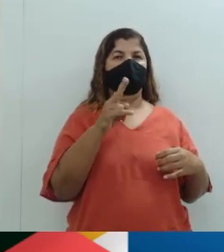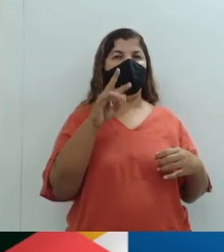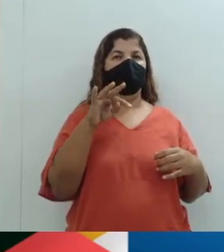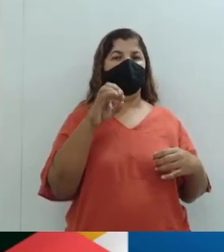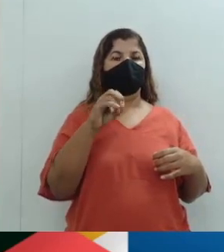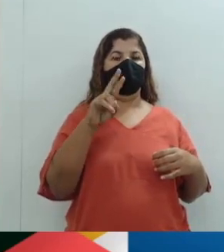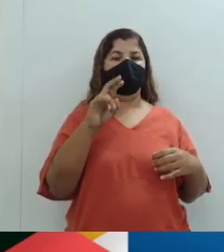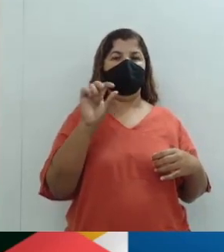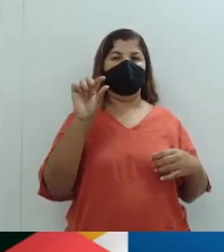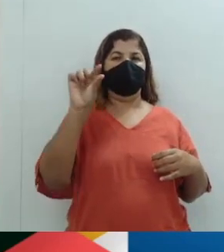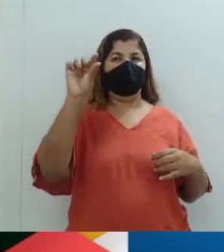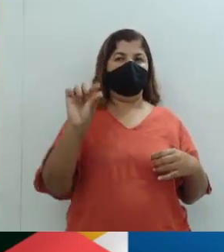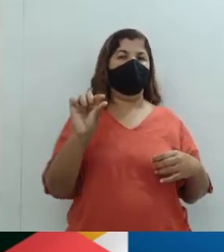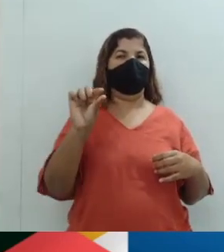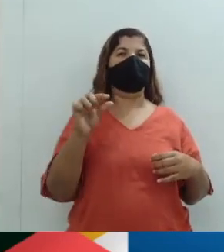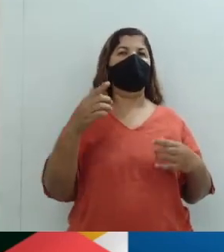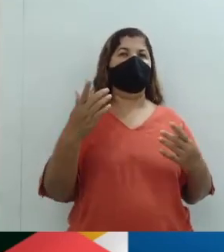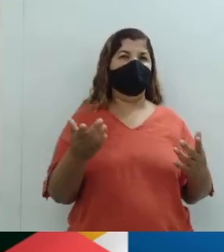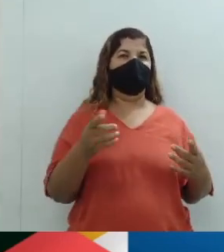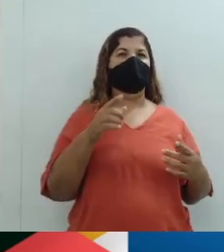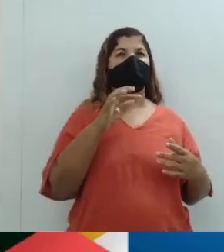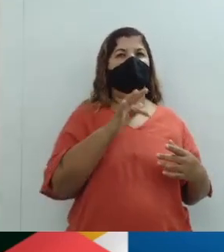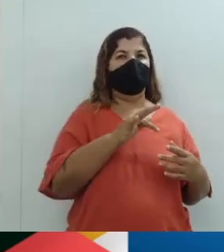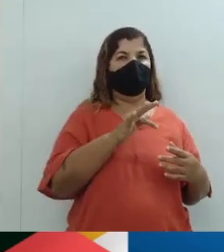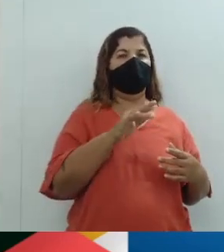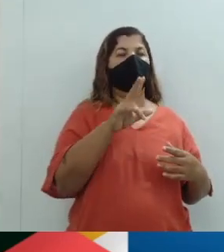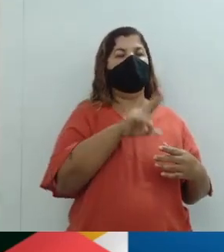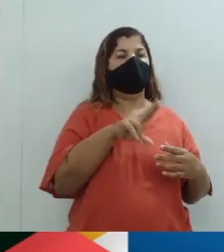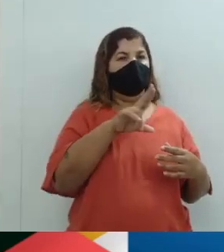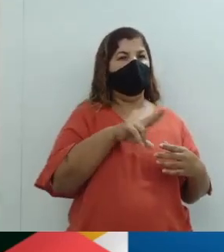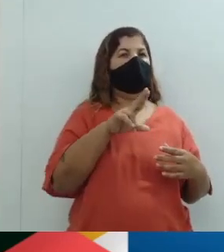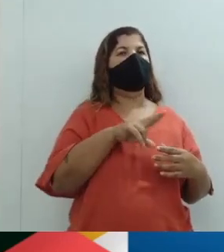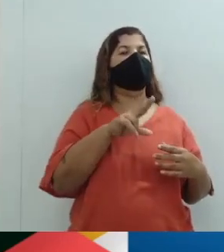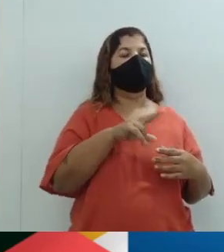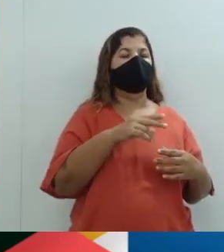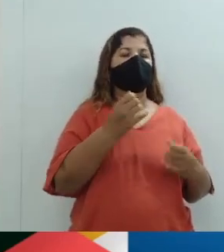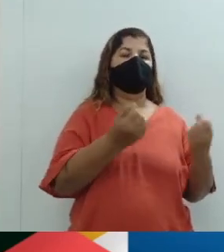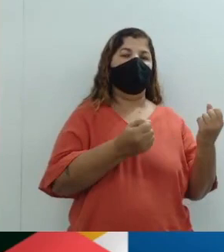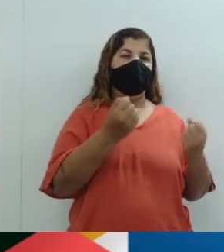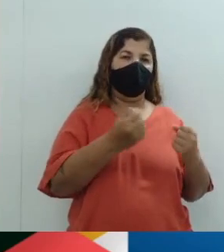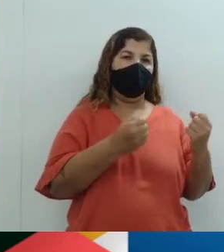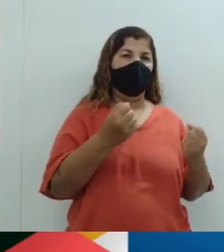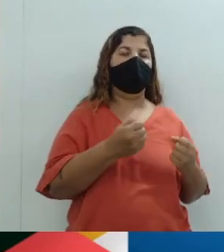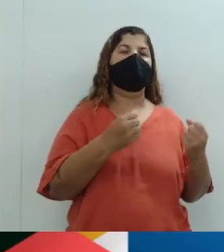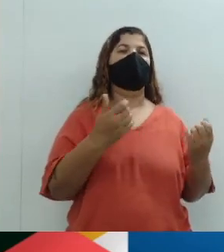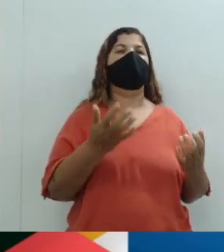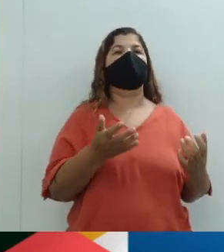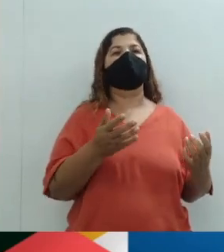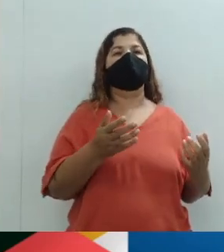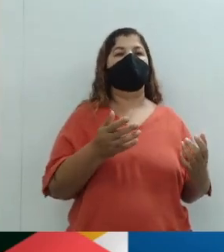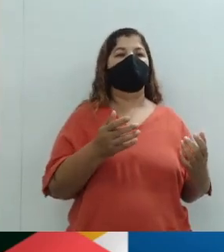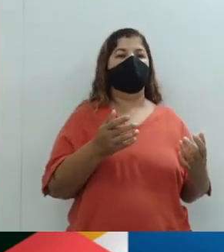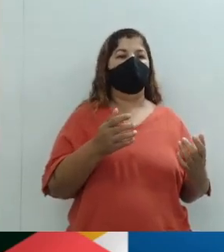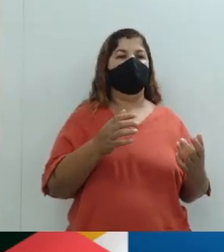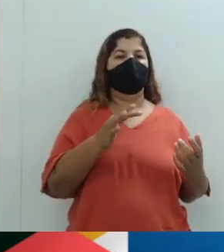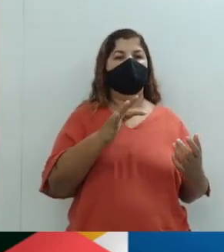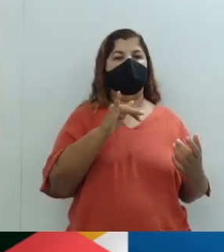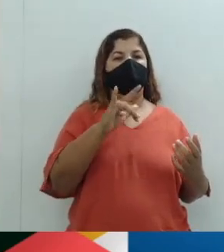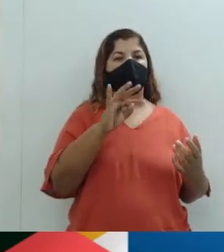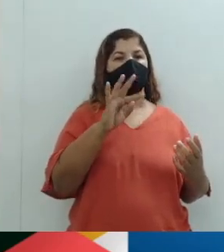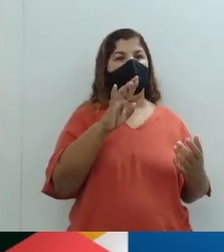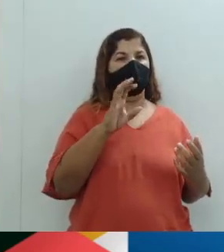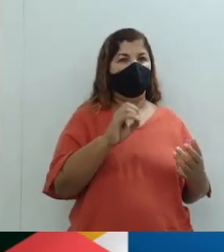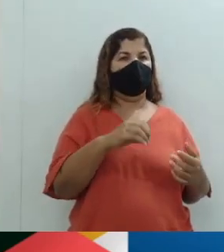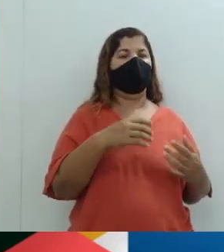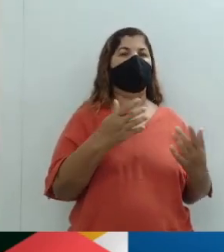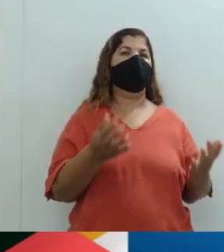ele existe para proteger o circuito, existe sim, ainda hoje é muito utilizado nos carros, por exemplo, é muito utilizado em filtros de linha, então